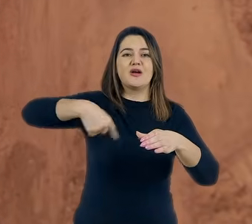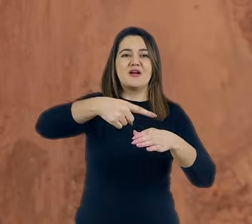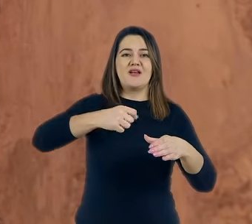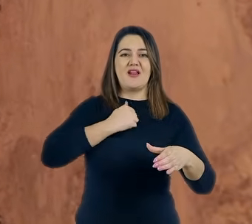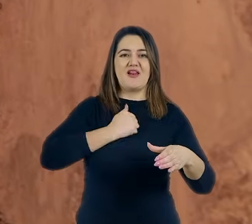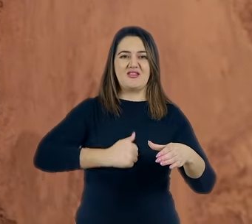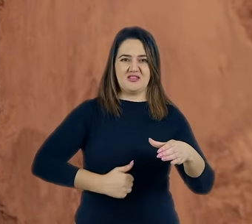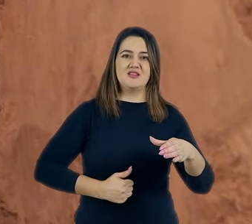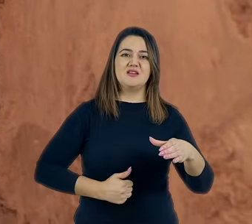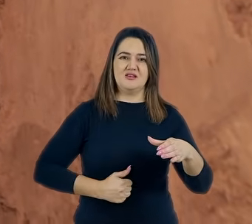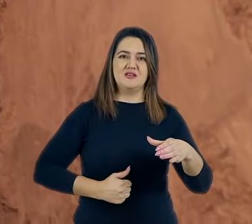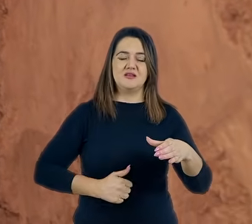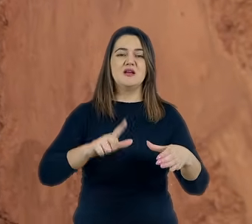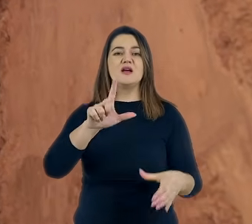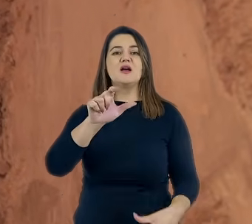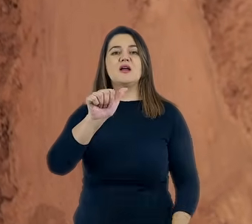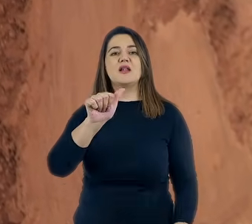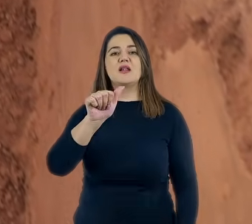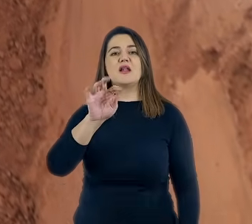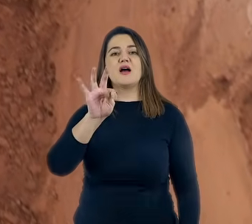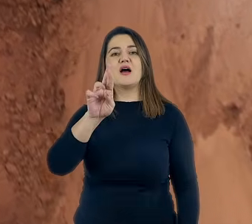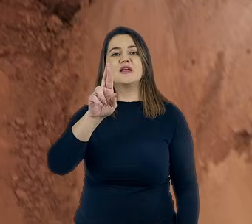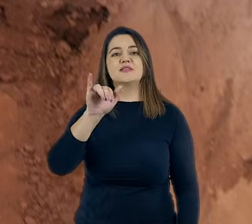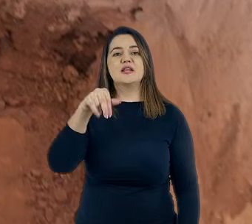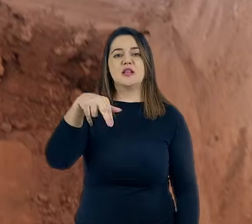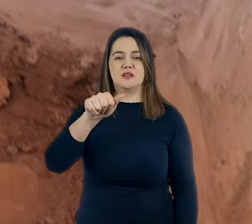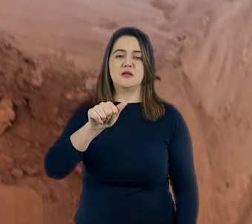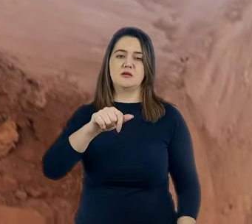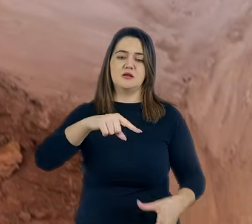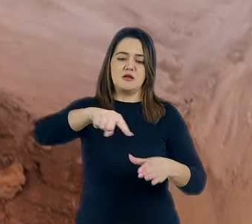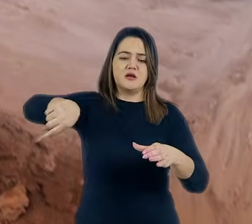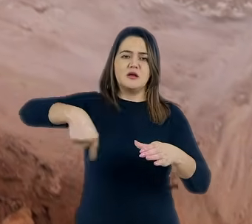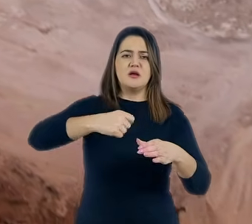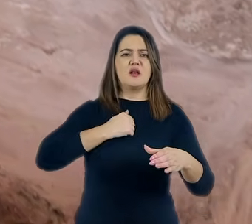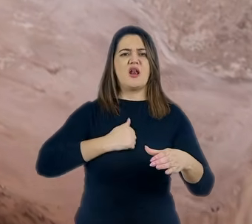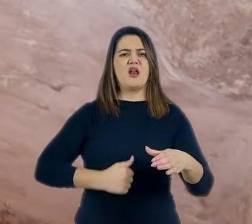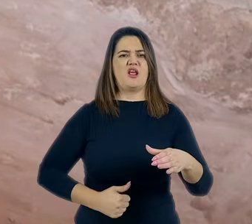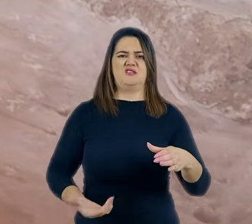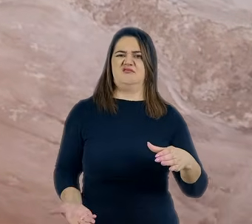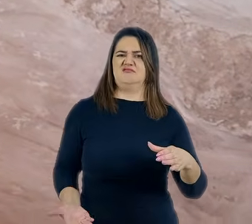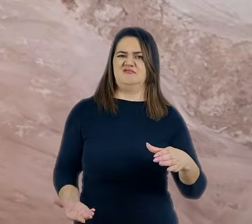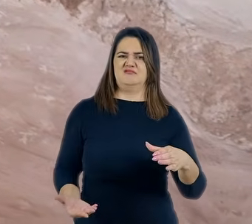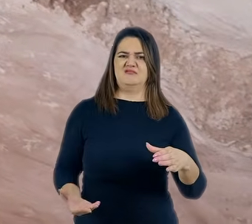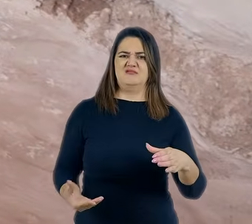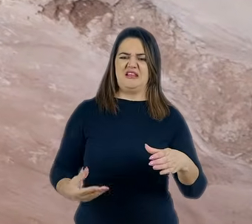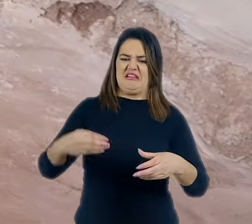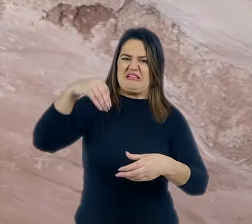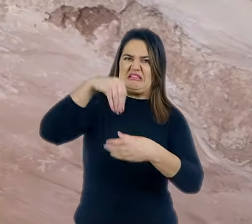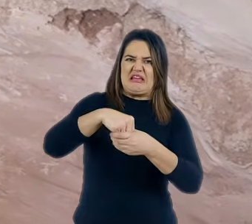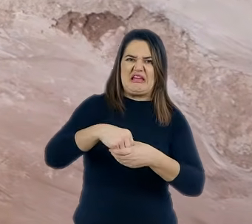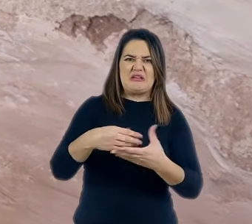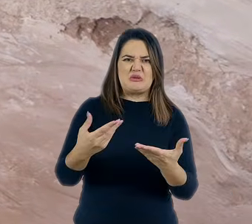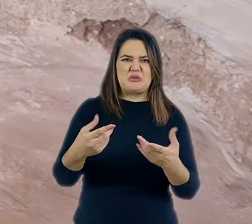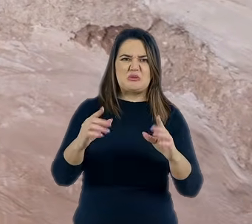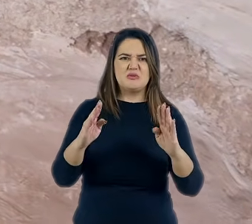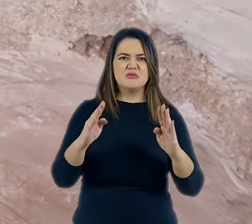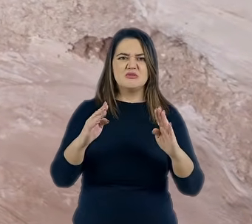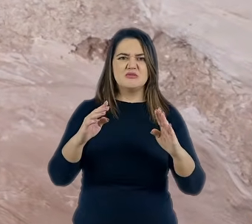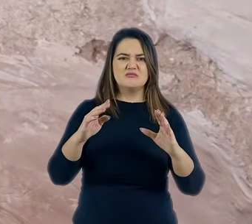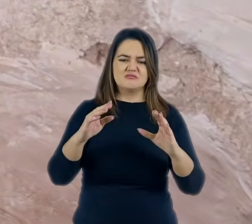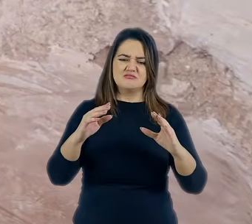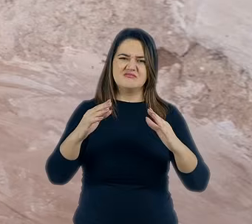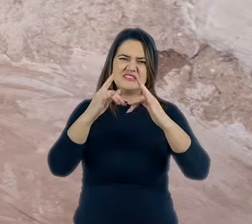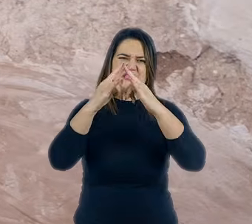latrina. Agora começa a ficar meio estranho. O que faria uma latrina aqui na porta